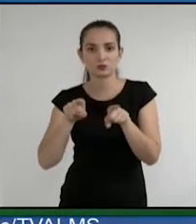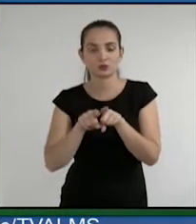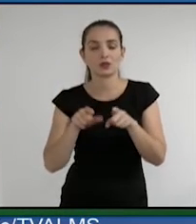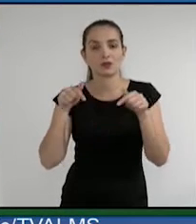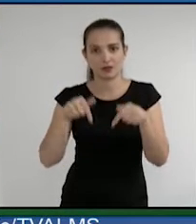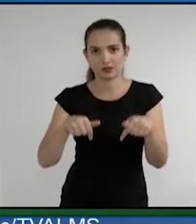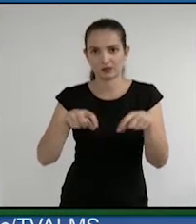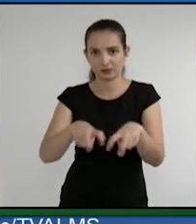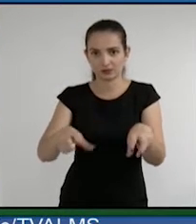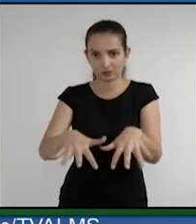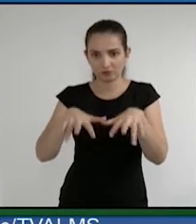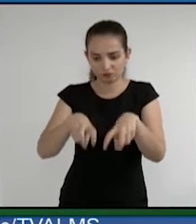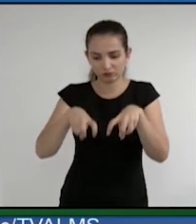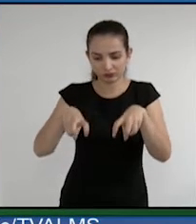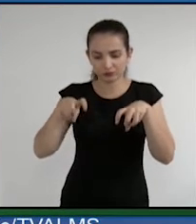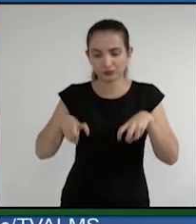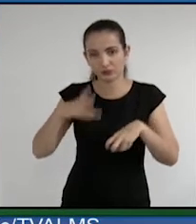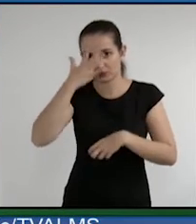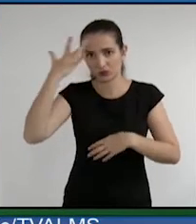em plenário, servidores,